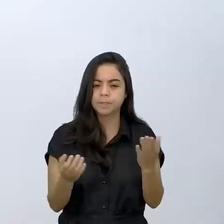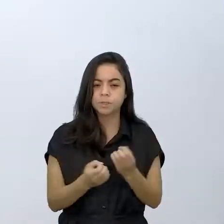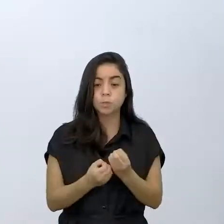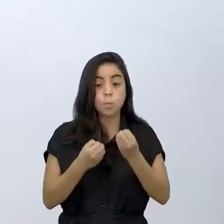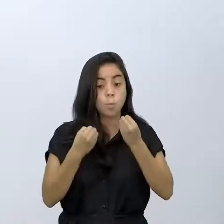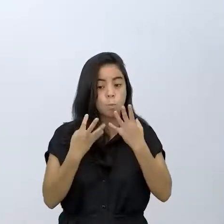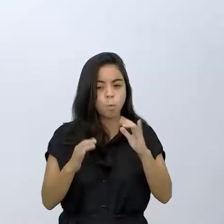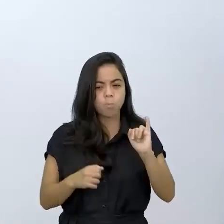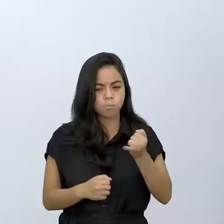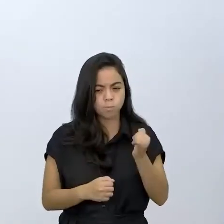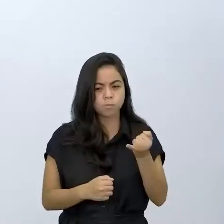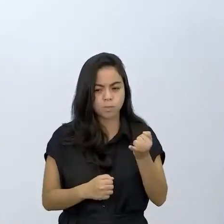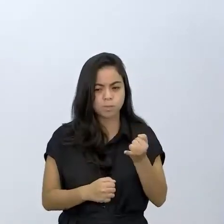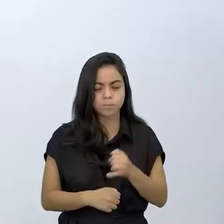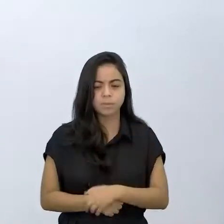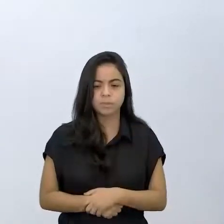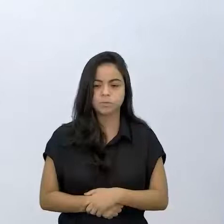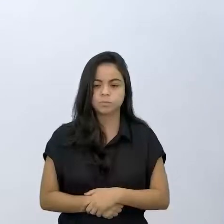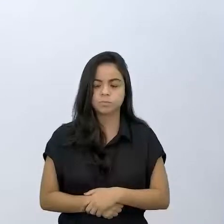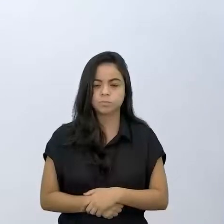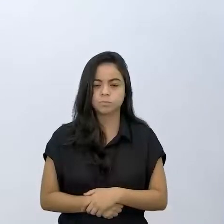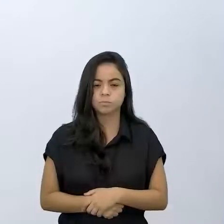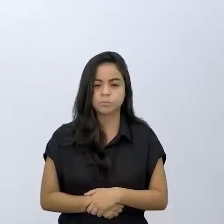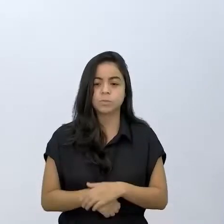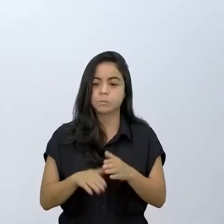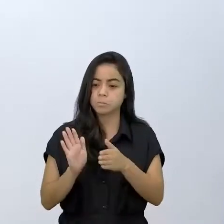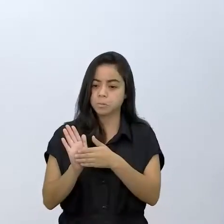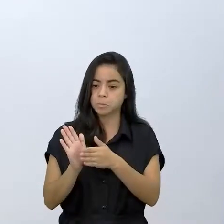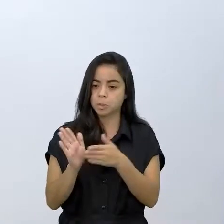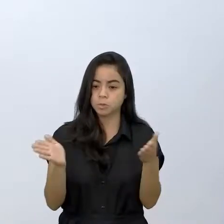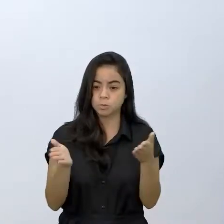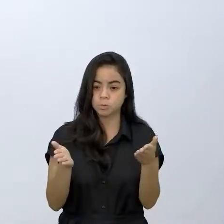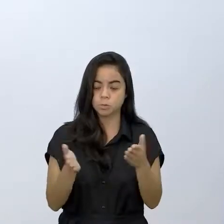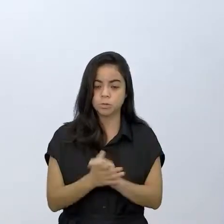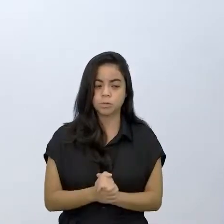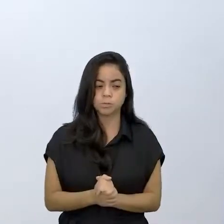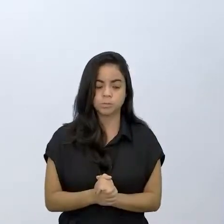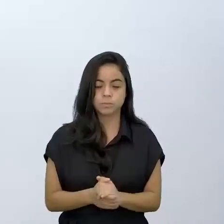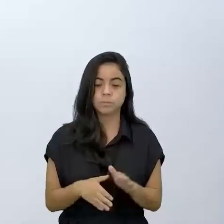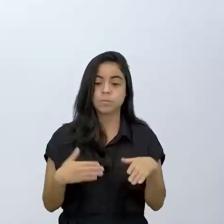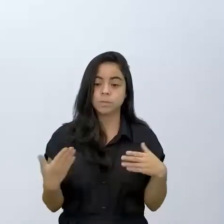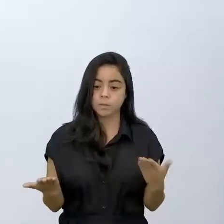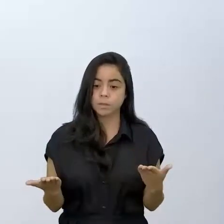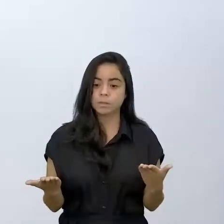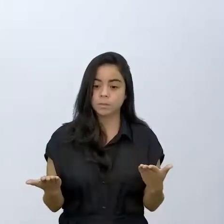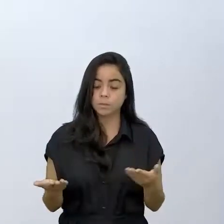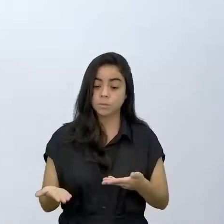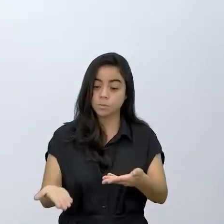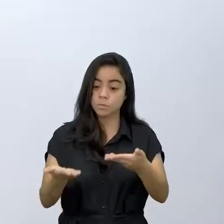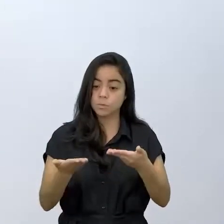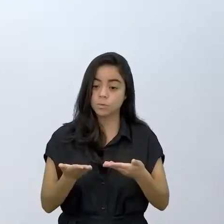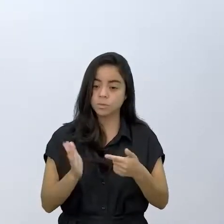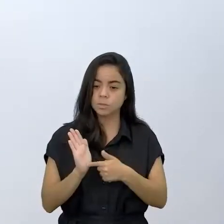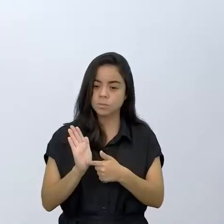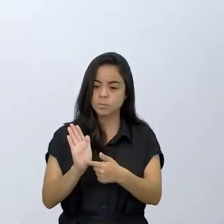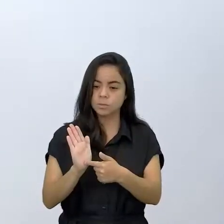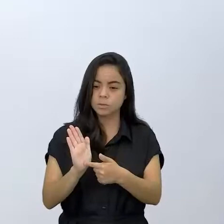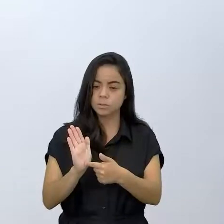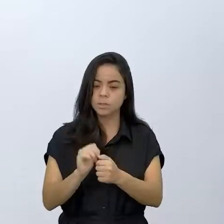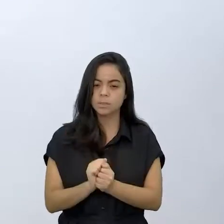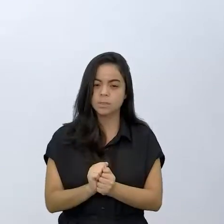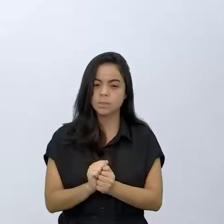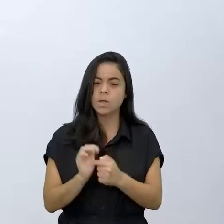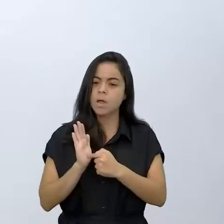bom aproveitamento dessa revisão toda que nós estamos propondo, tá certo? Então, com vocês logo mais,